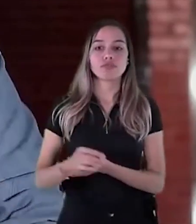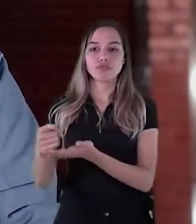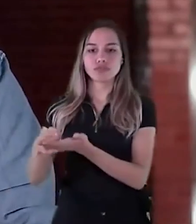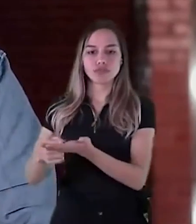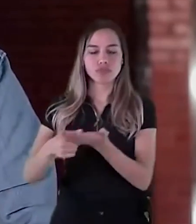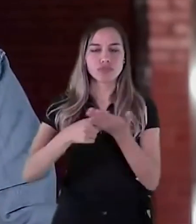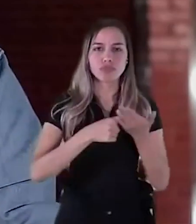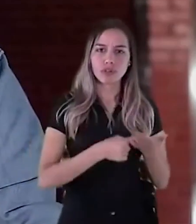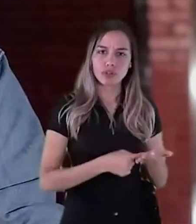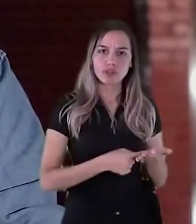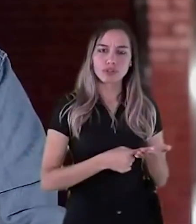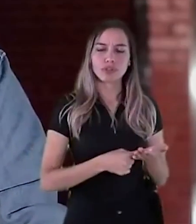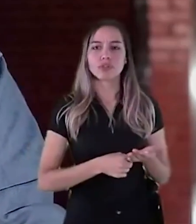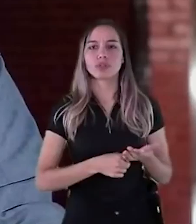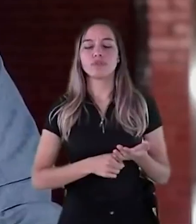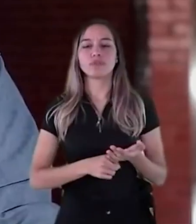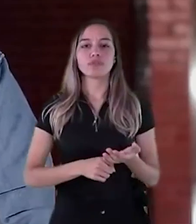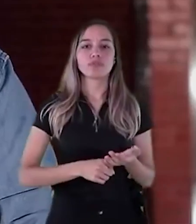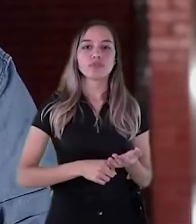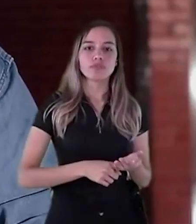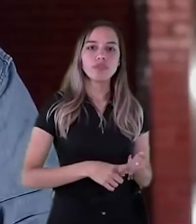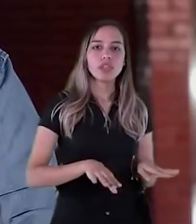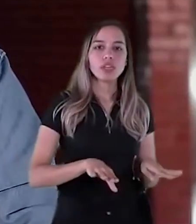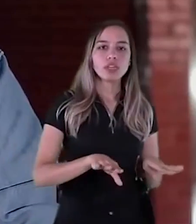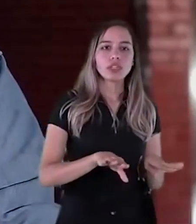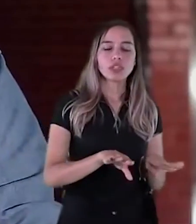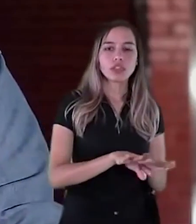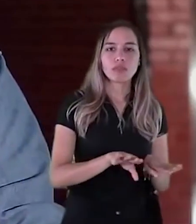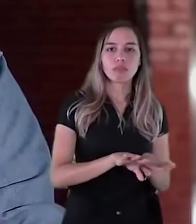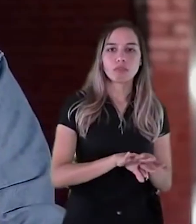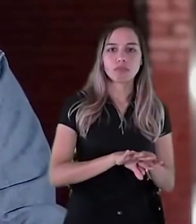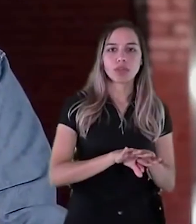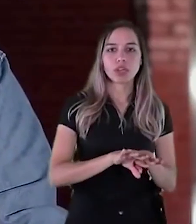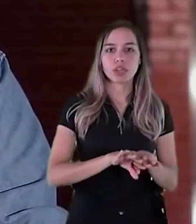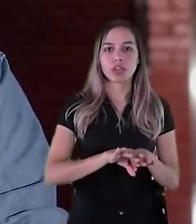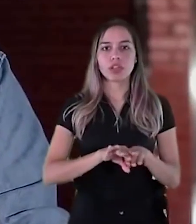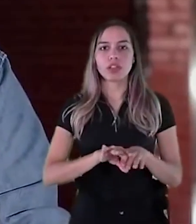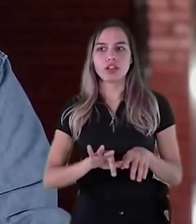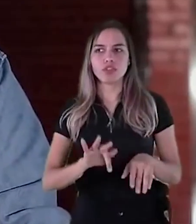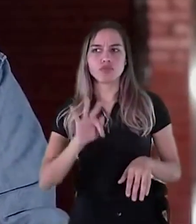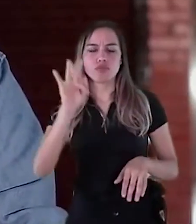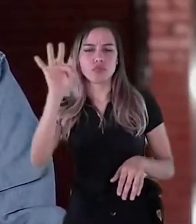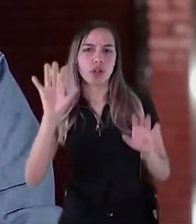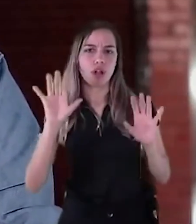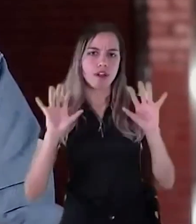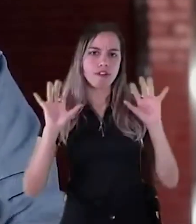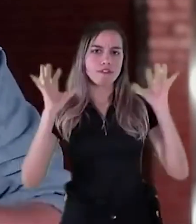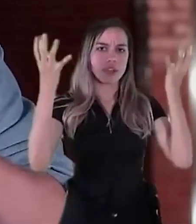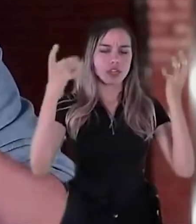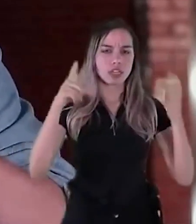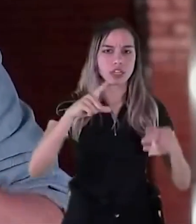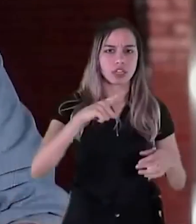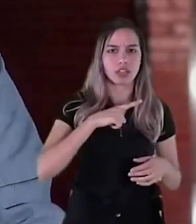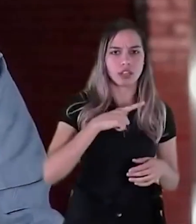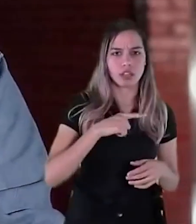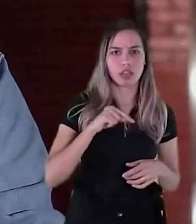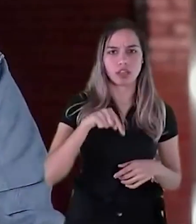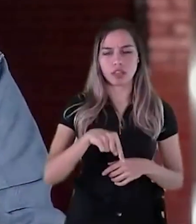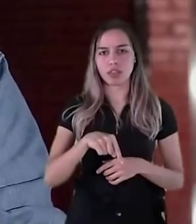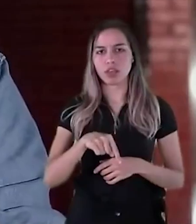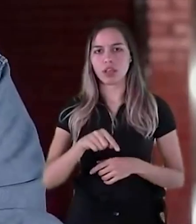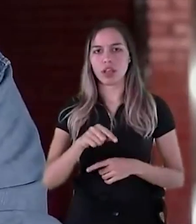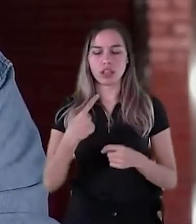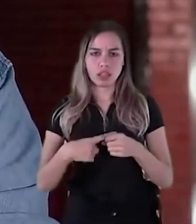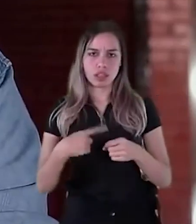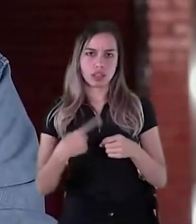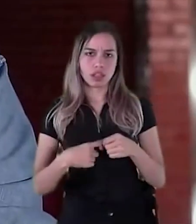também, brevemente, o Festival Internacional Literário de Itabira, o FLI Itabira. Então a gente vai colocar no